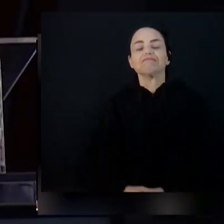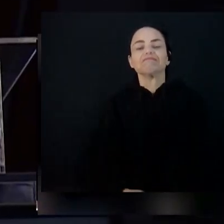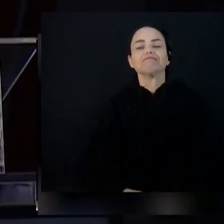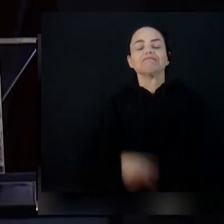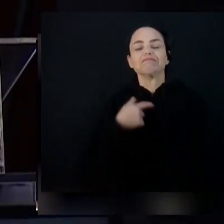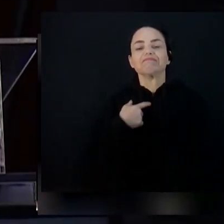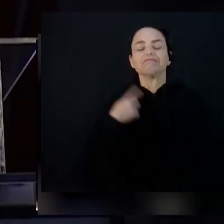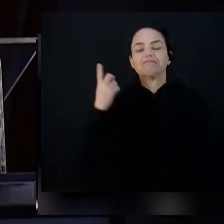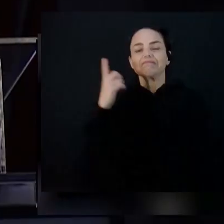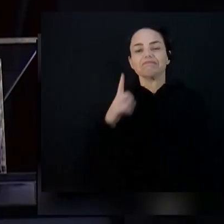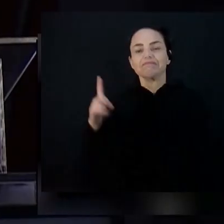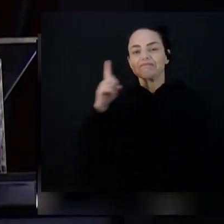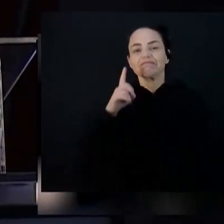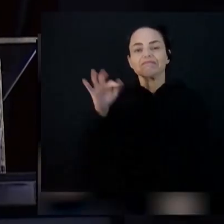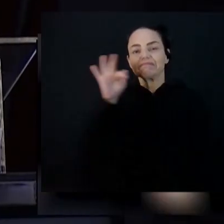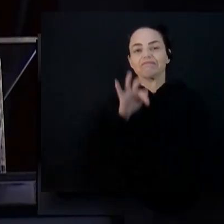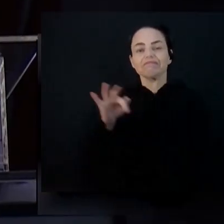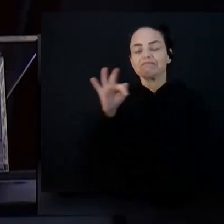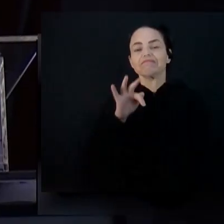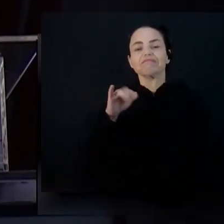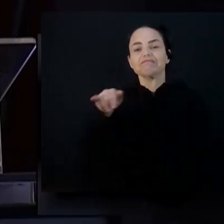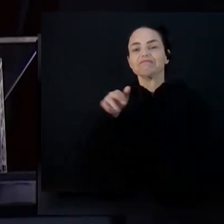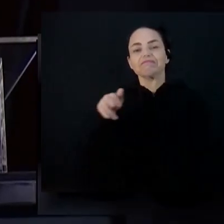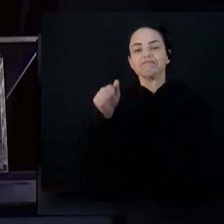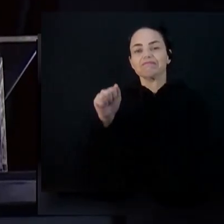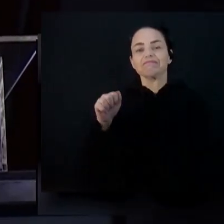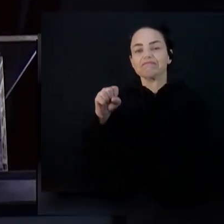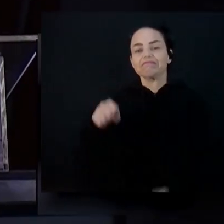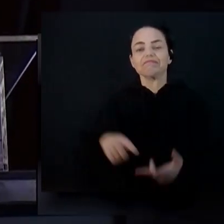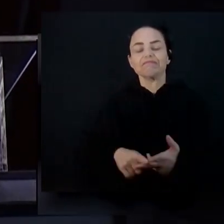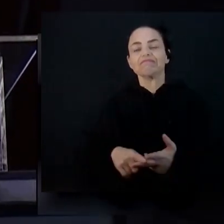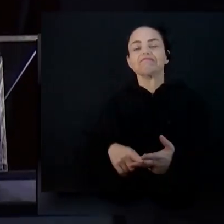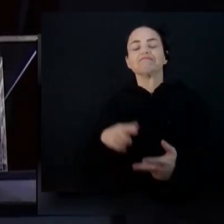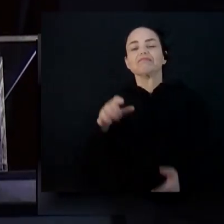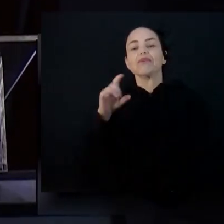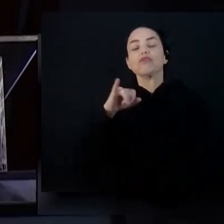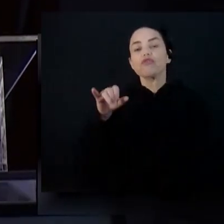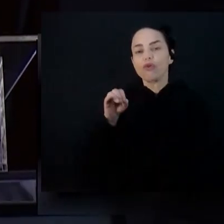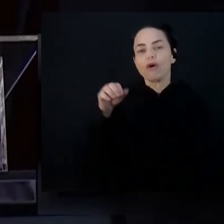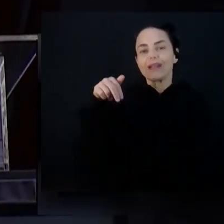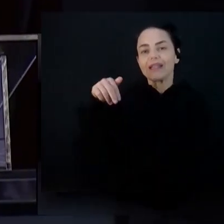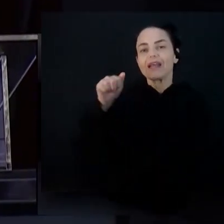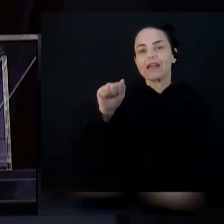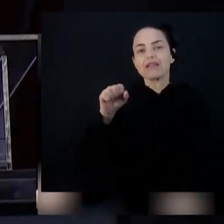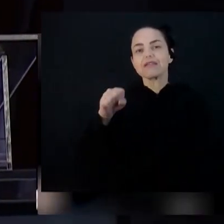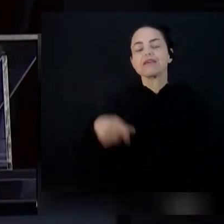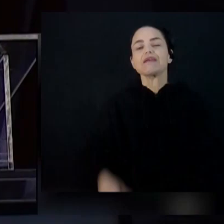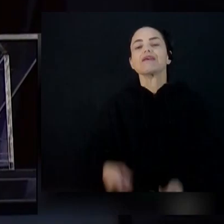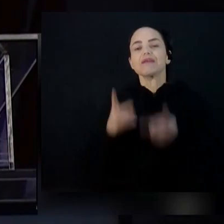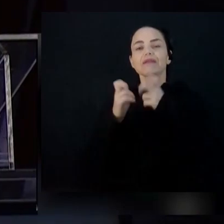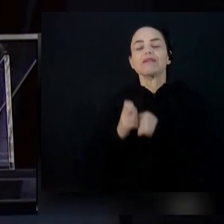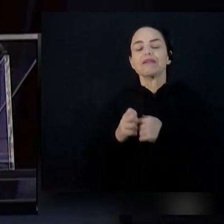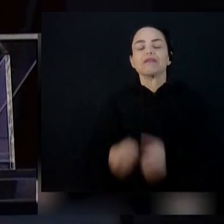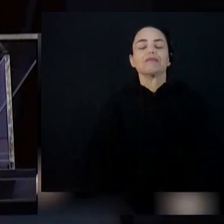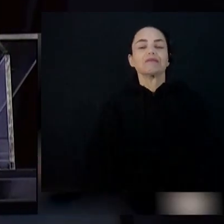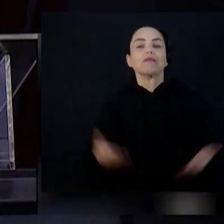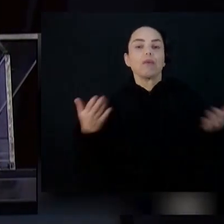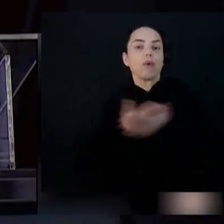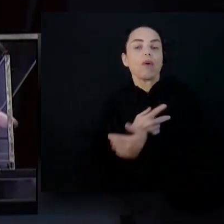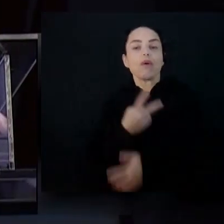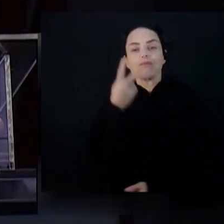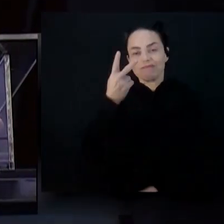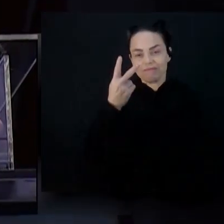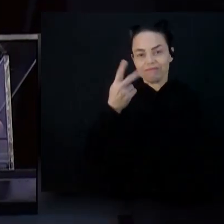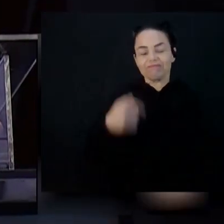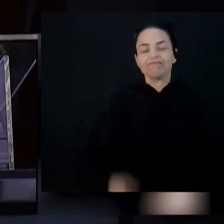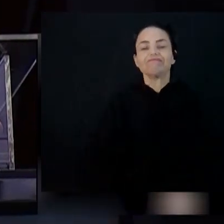Jonas Donizete participou da cerimônia e destacou a importância do reconhecimento. Hoje, pela segunda vez, eu sou